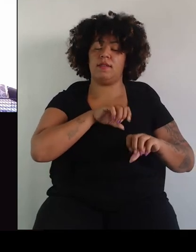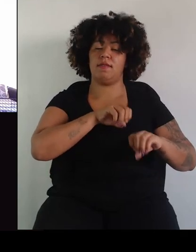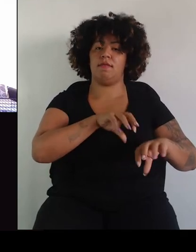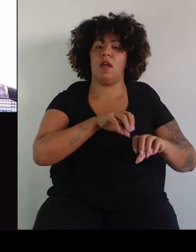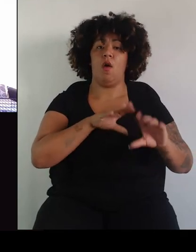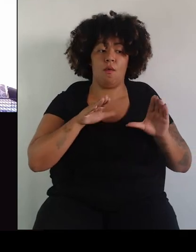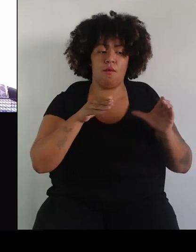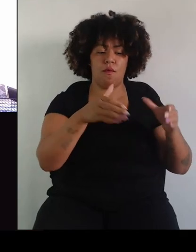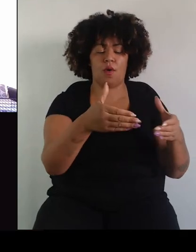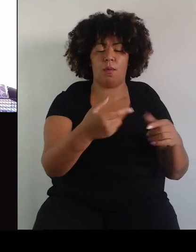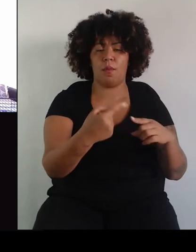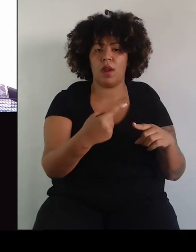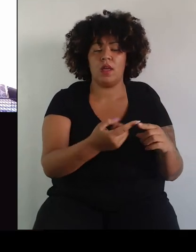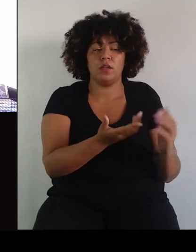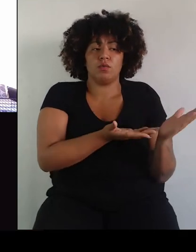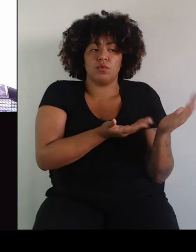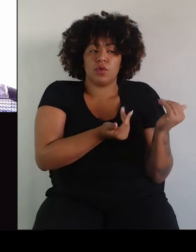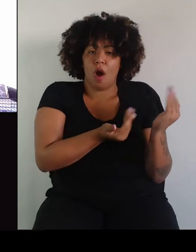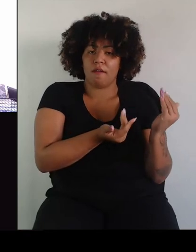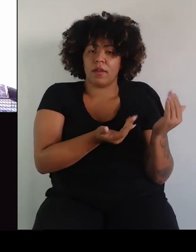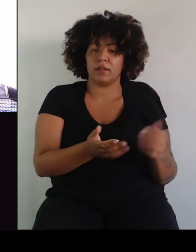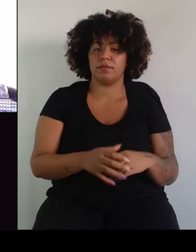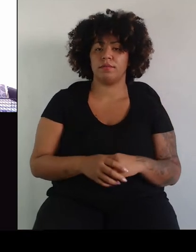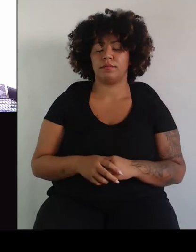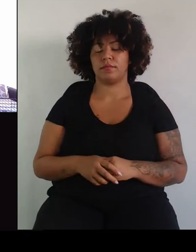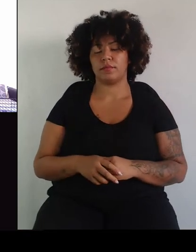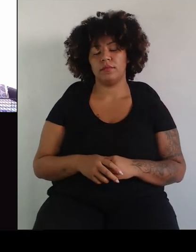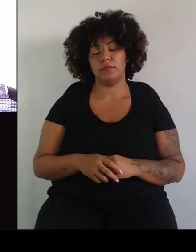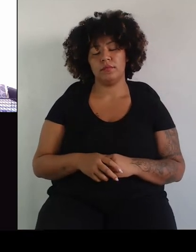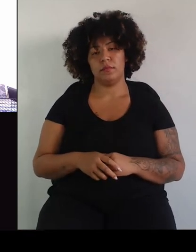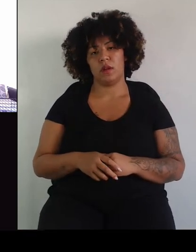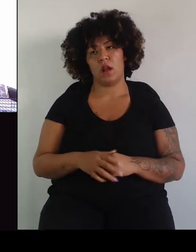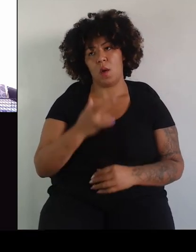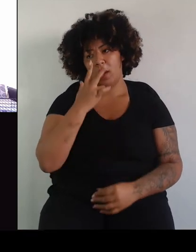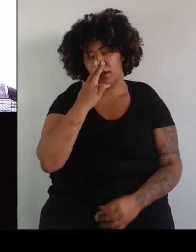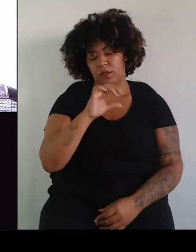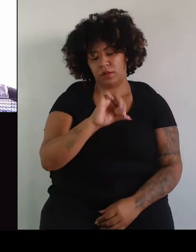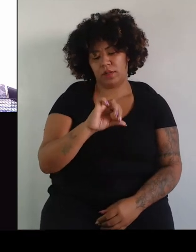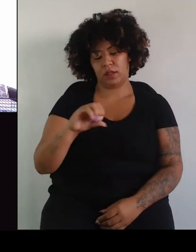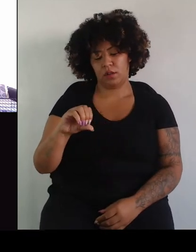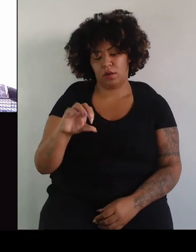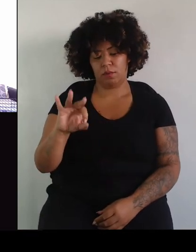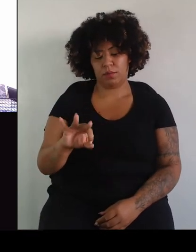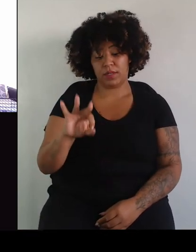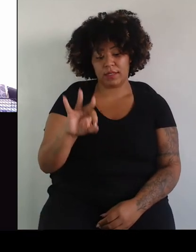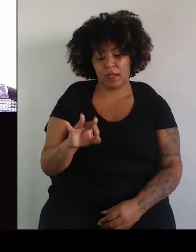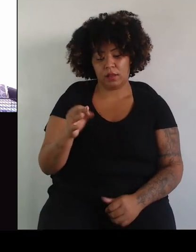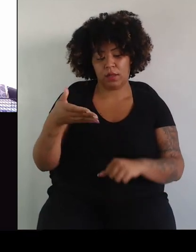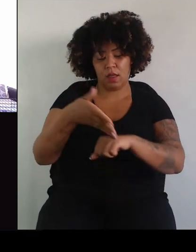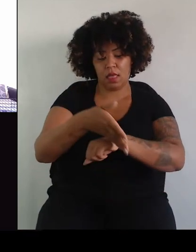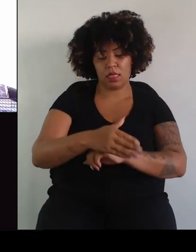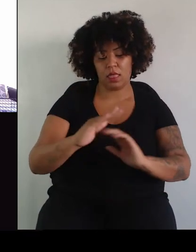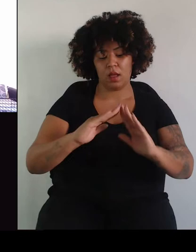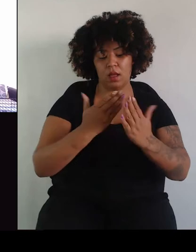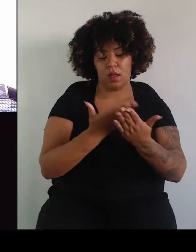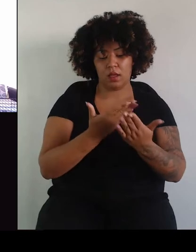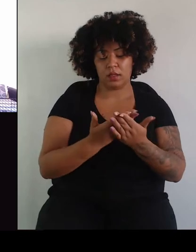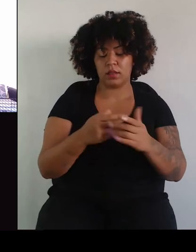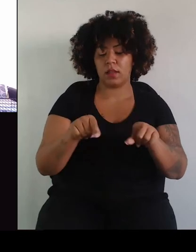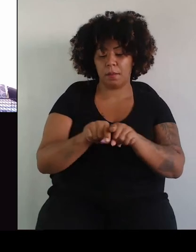jovens eu acho que 99% deles que passam ali são afrodescendentes